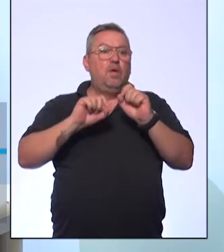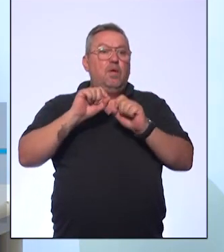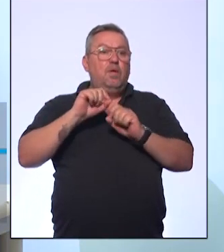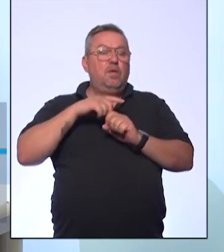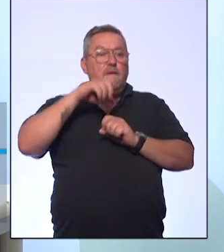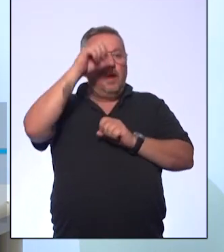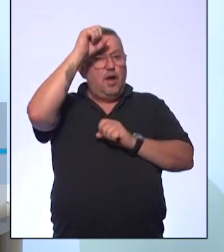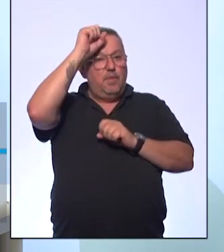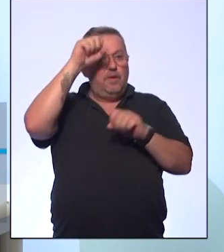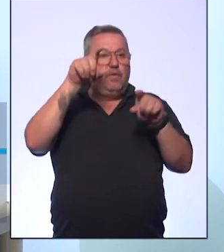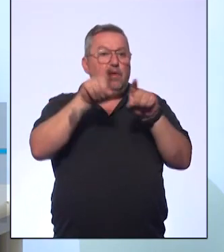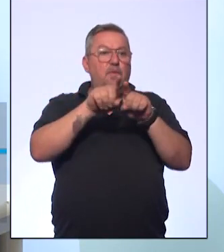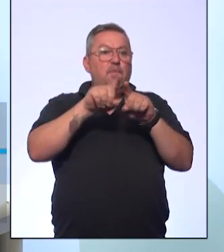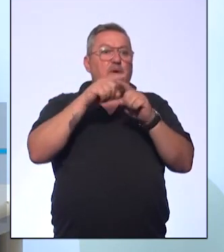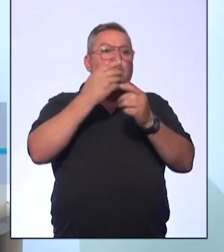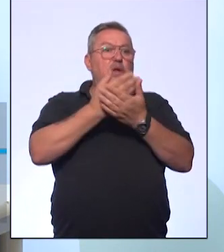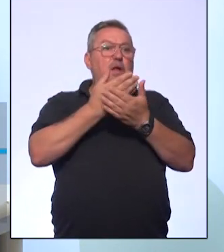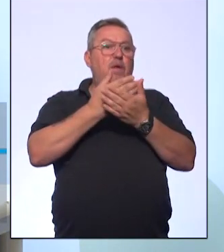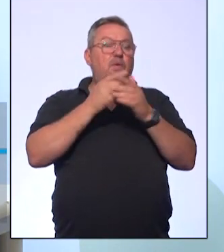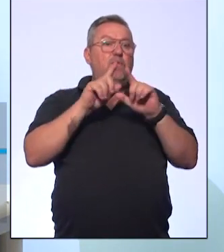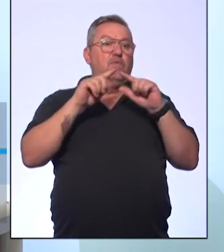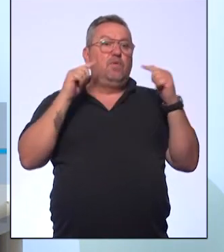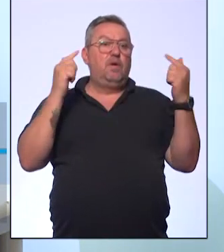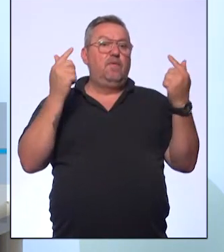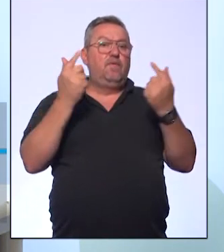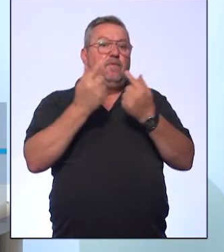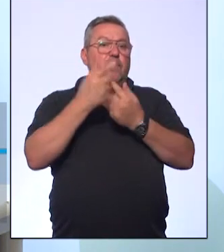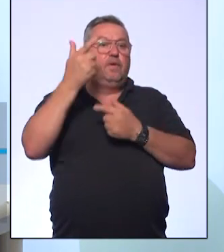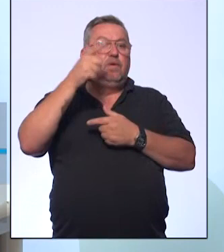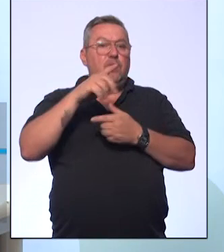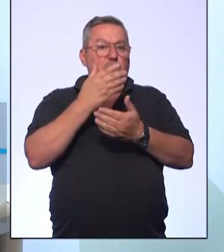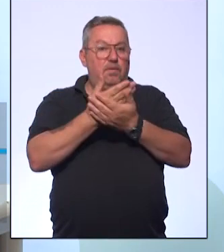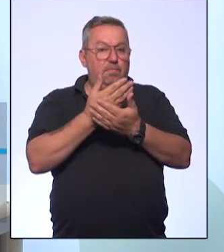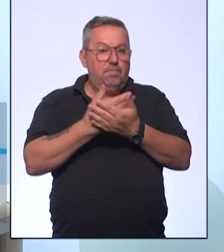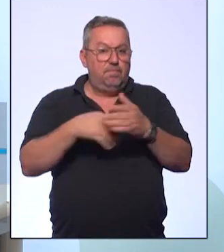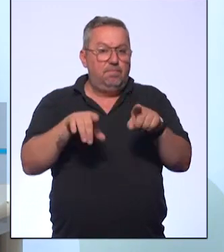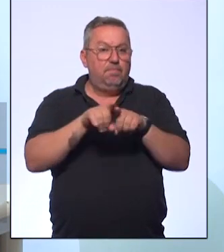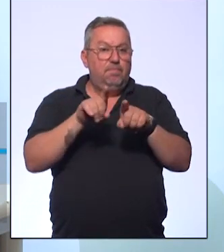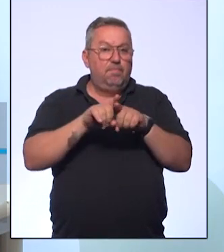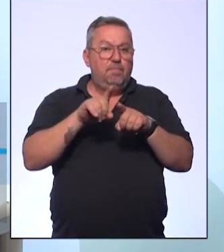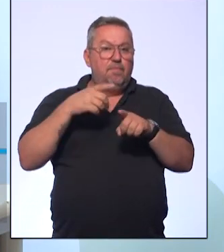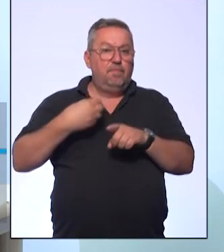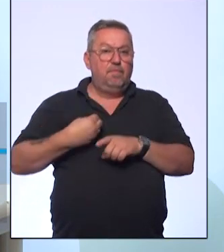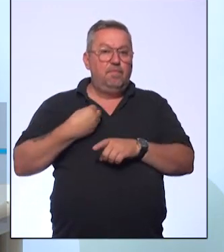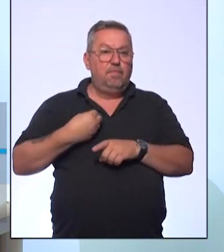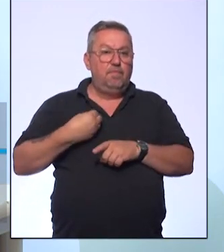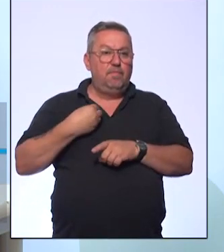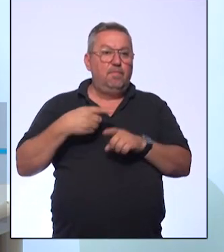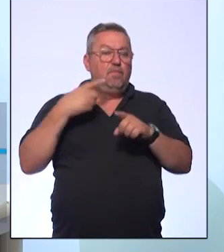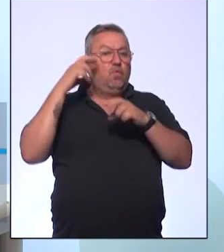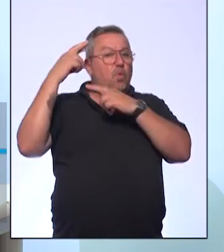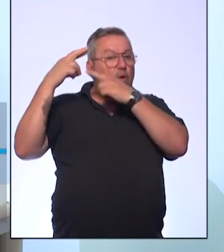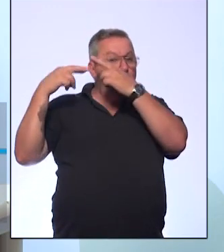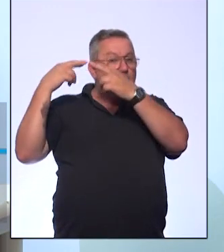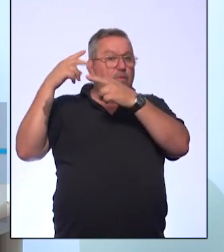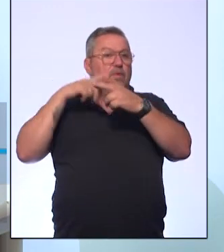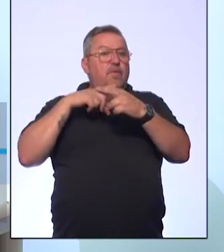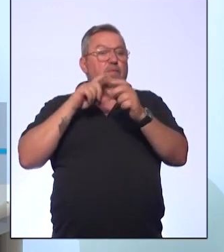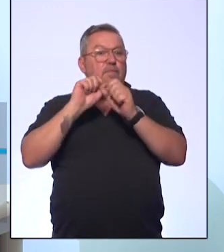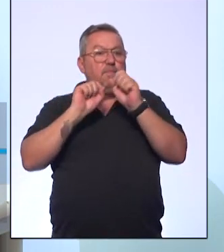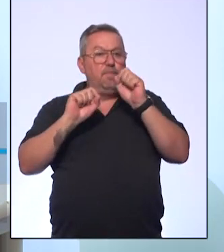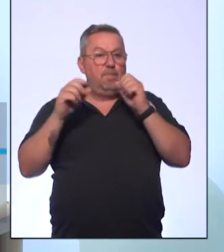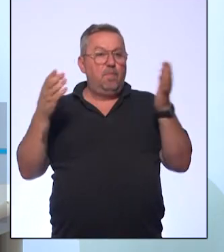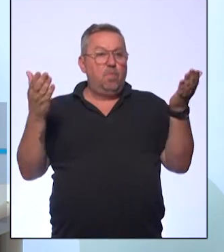têm aprendido aqui na aula de geografia e tantas outras aulas e das vivências do repertório que vocês estão